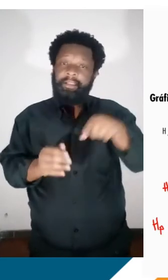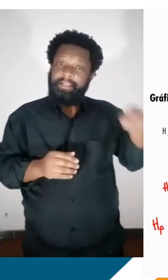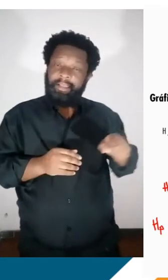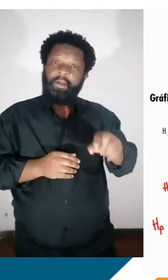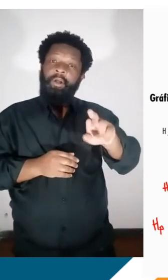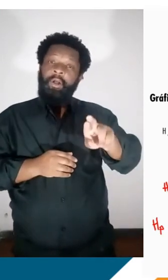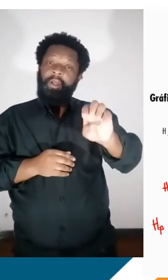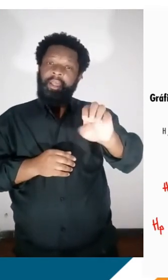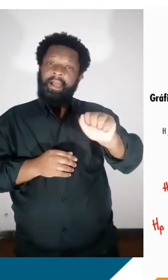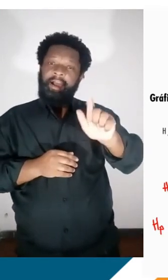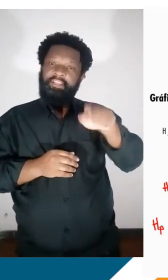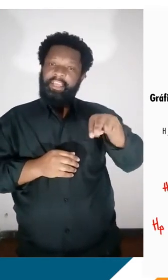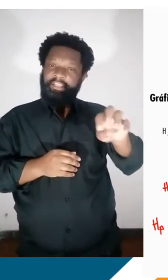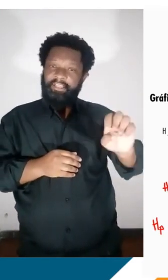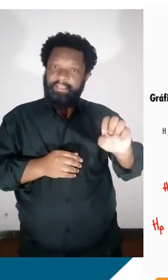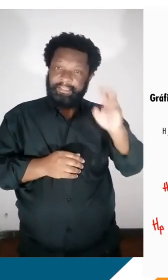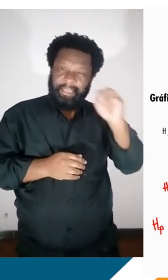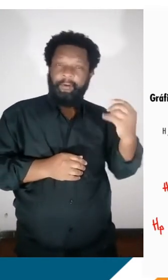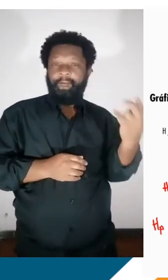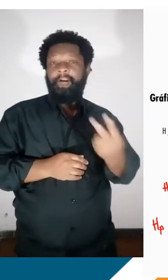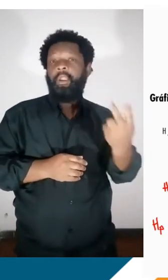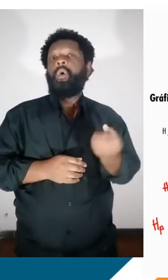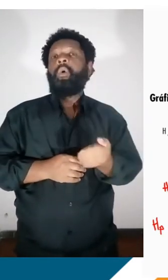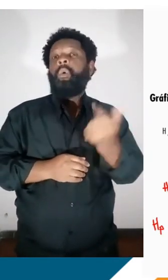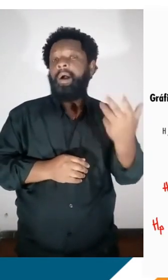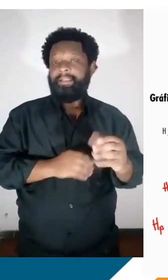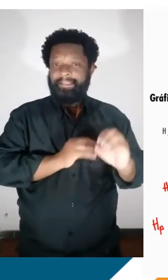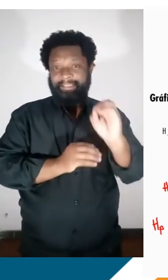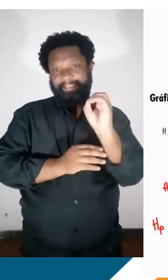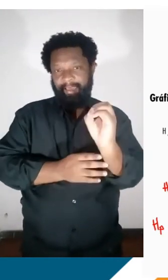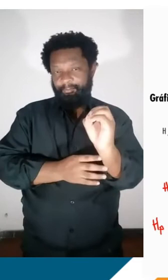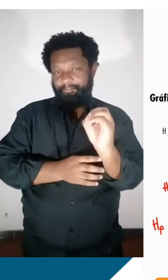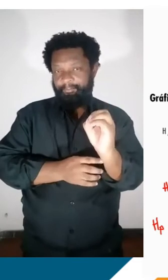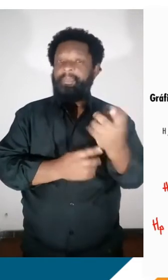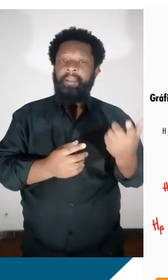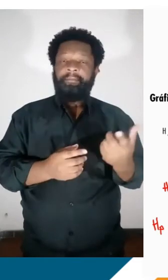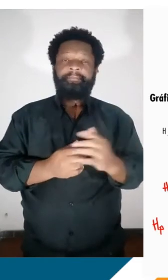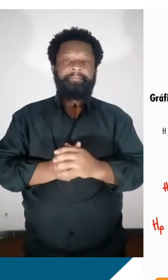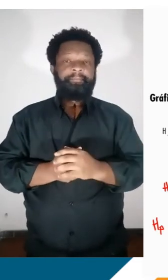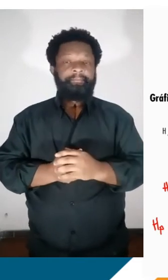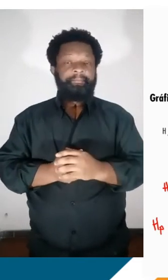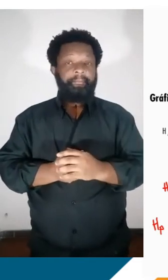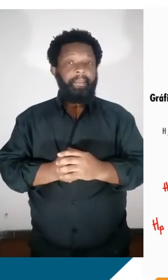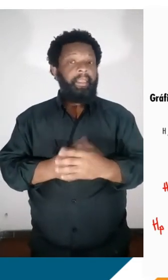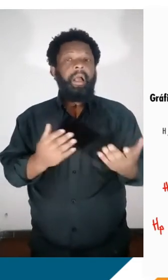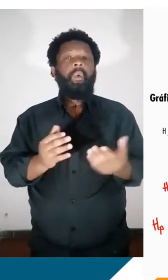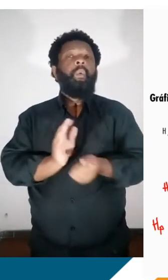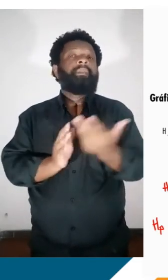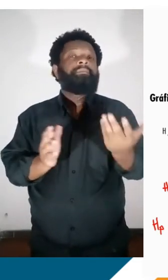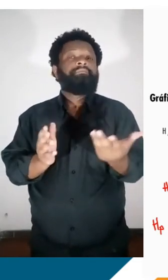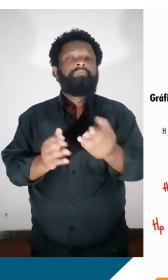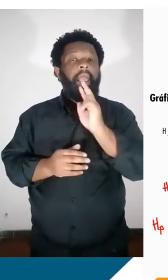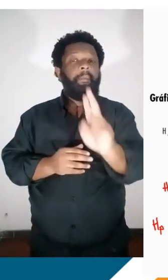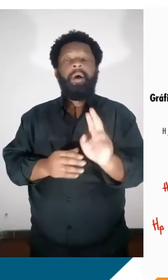que a gente viu que vale 0, né? Olha aqui. Então, a gente subtrai do 0. Quanto é que dá